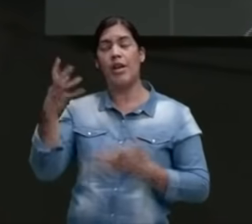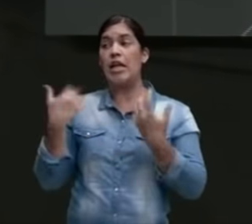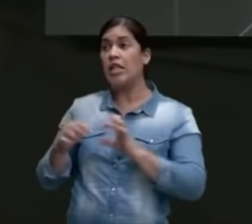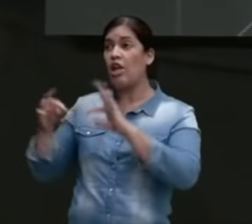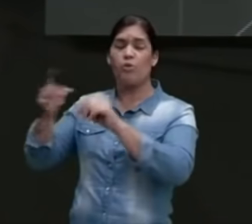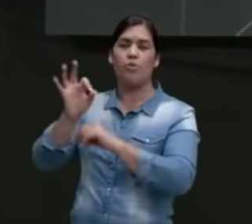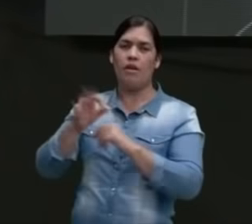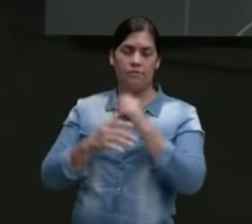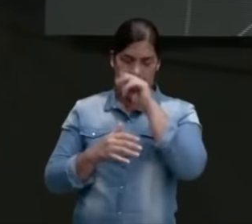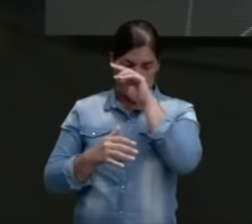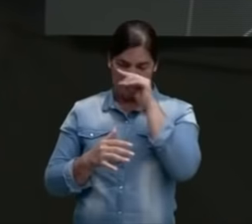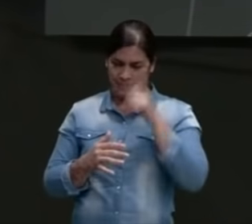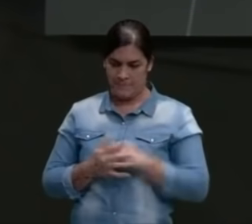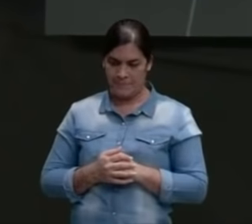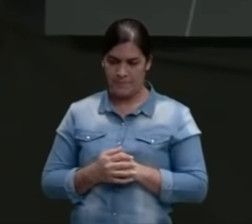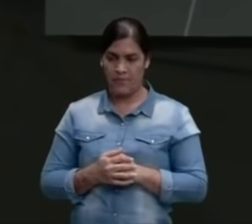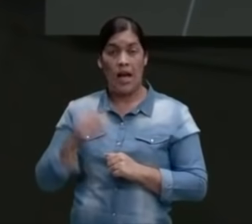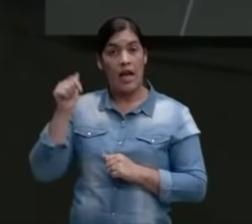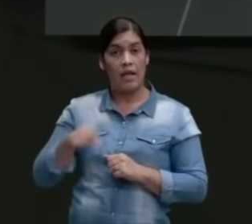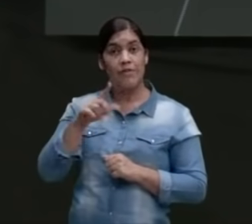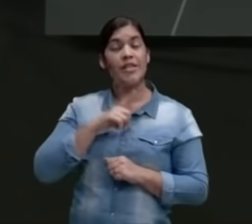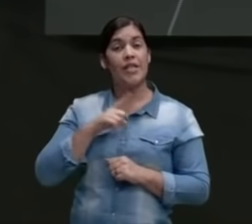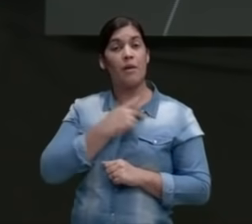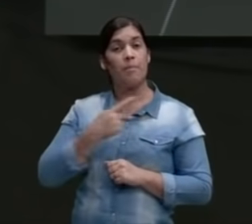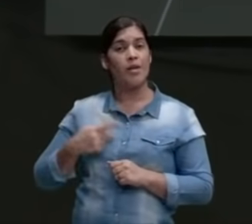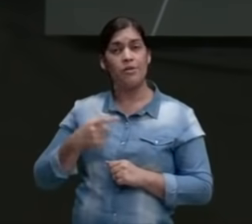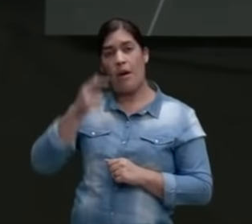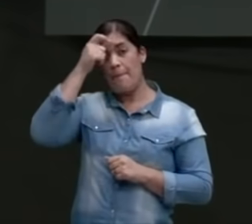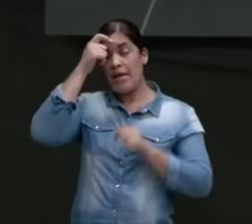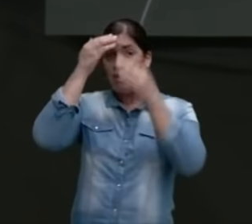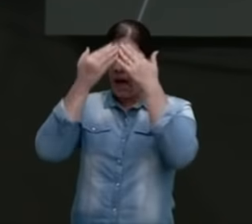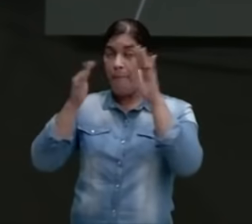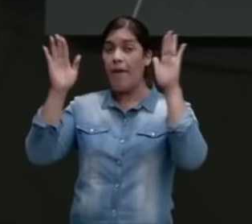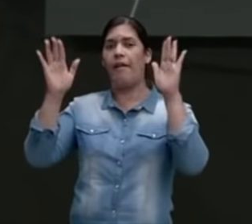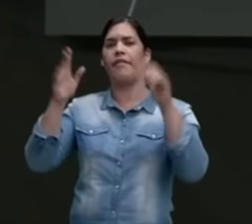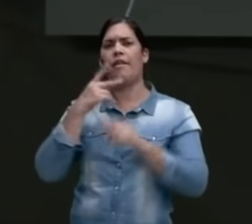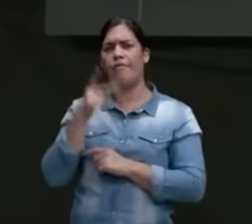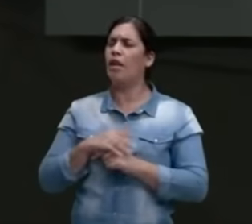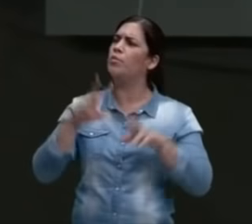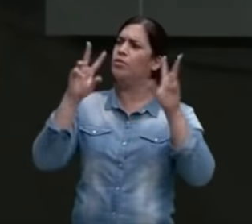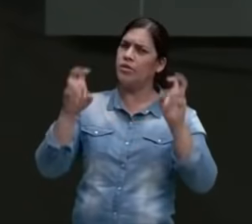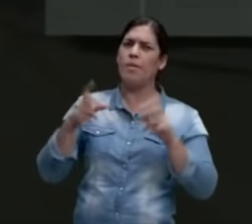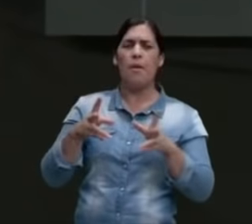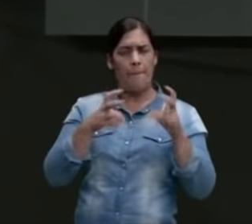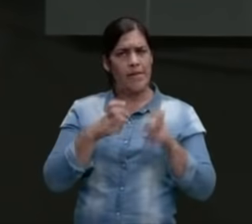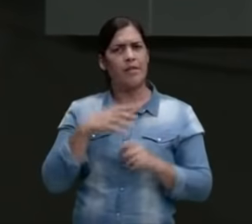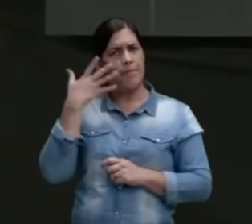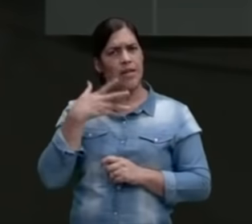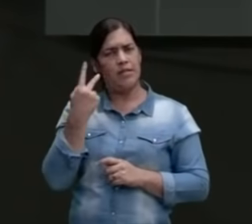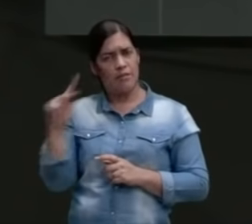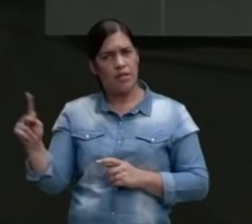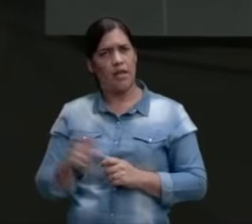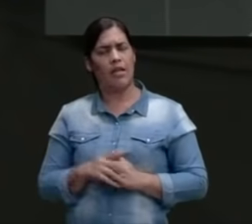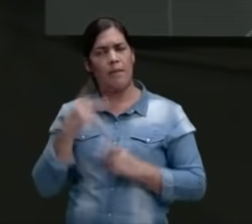impõem. Aqui, graças a Deus, vocês têm um pastor mente aberta, que fala muito sobre isso, e eu percebo isso nas mensagens dele.